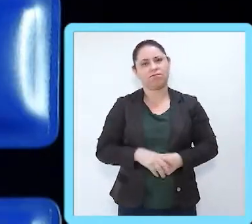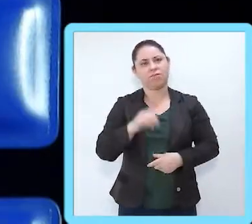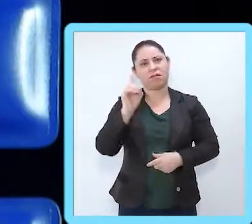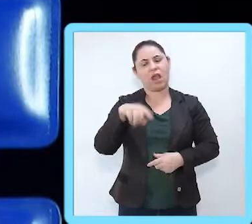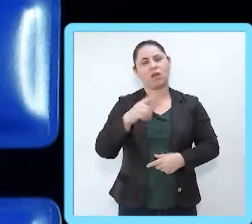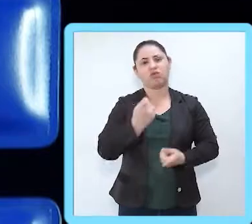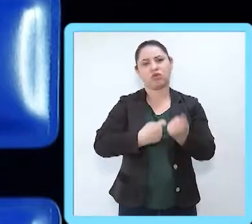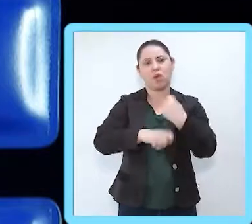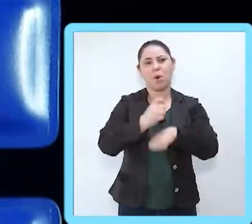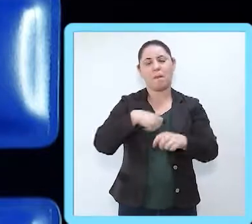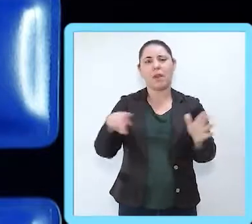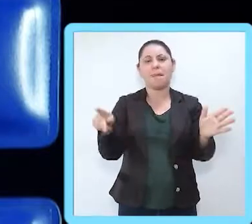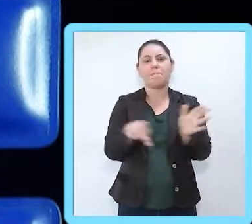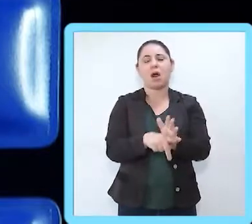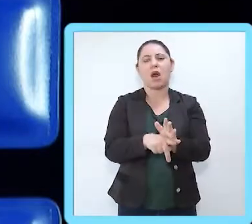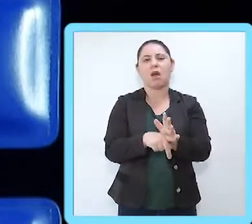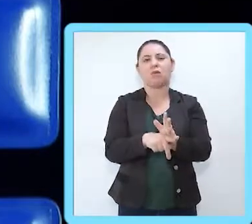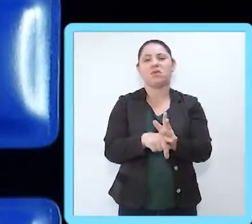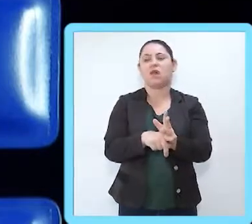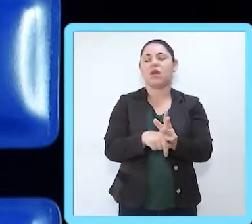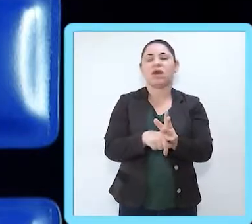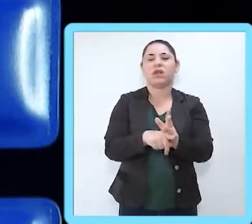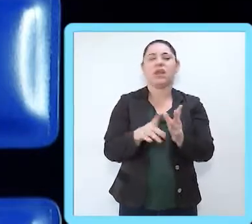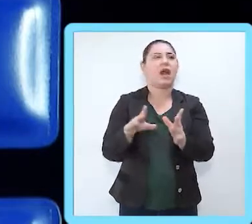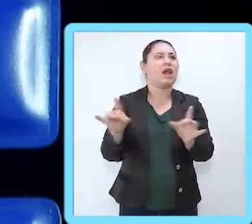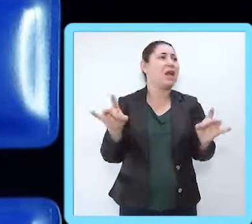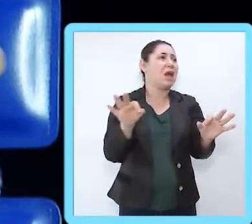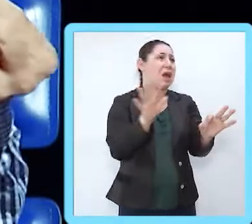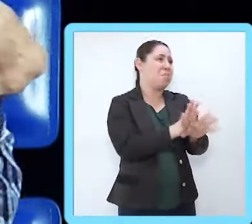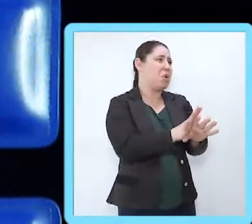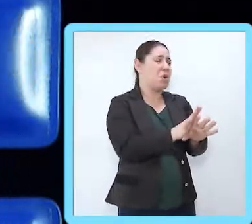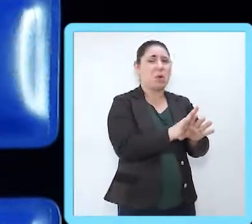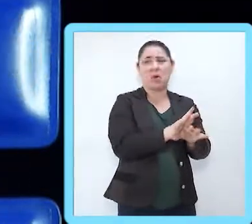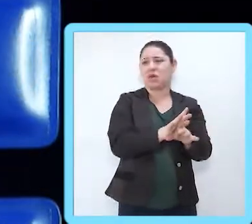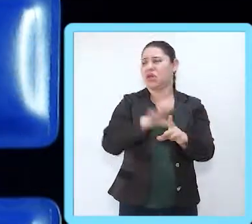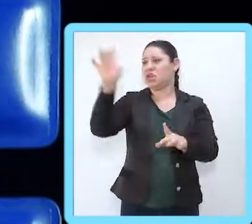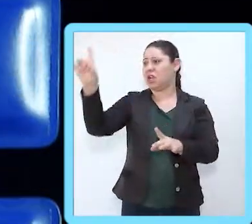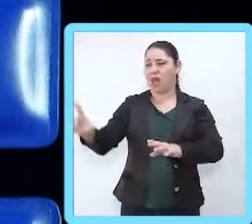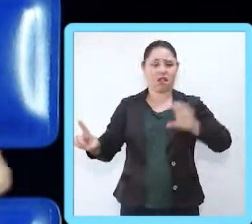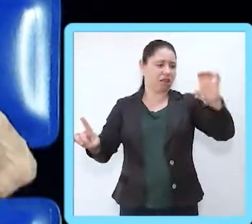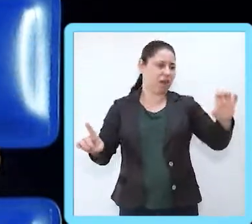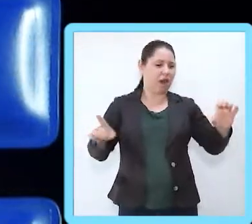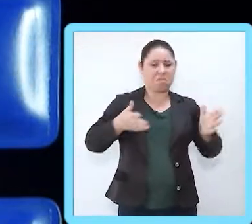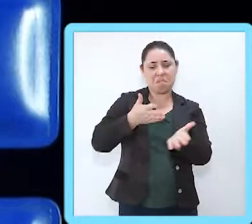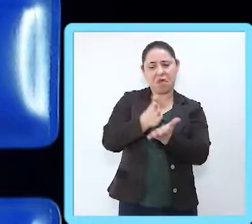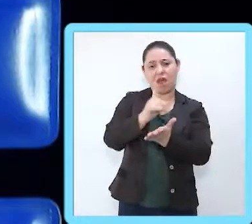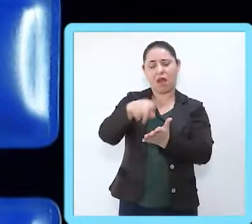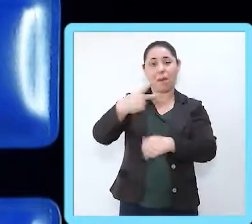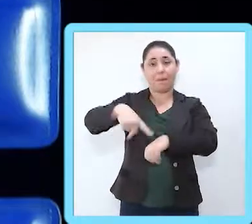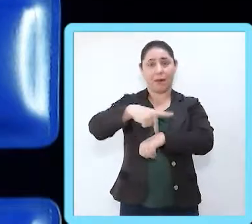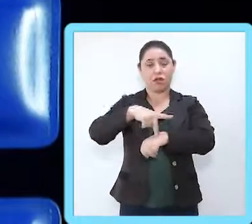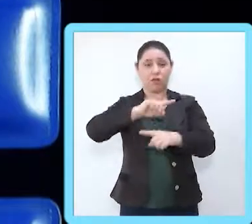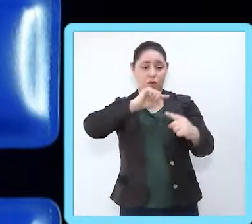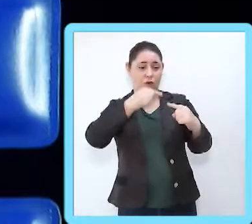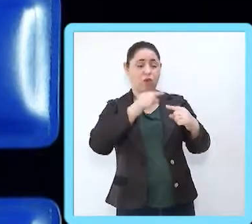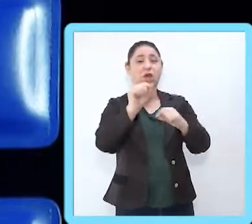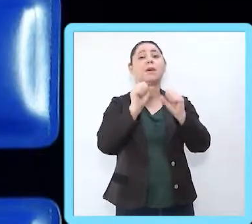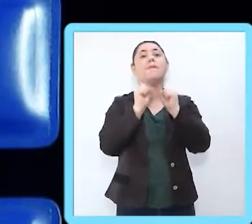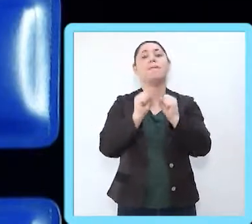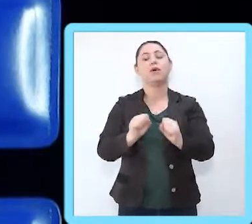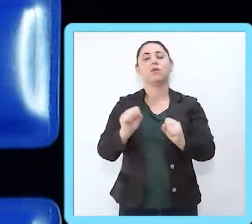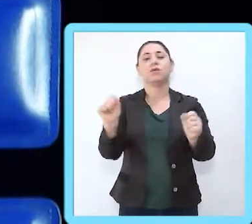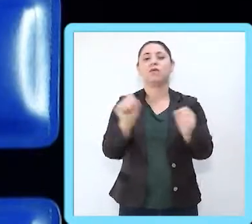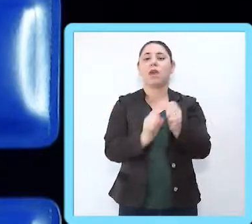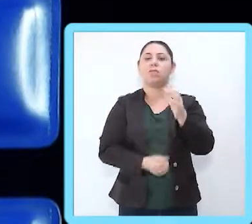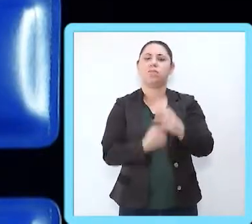diria a você, que é de economia de mercado. Acabou aquele viés de esquerda e direita, centroavante, ponta esquerda, não é isso não. Os países estão voltados para